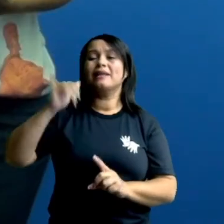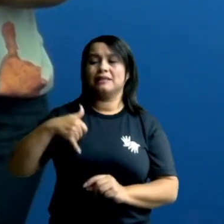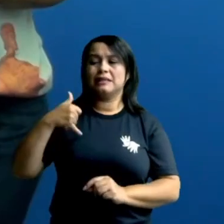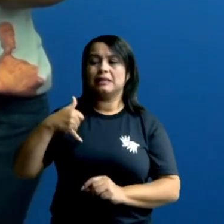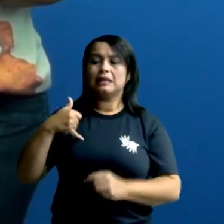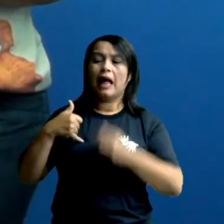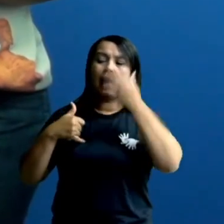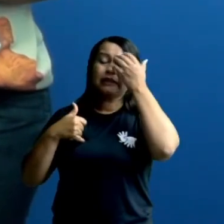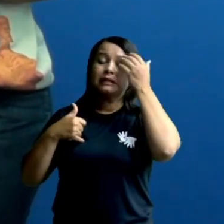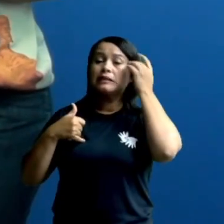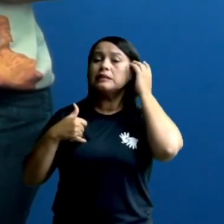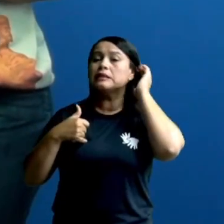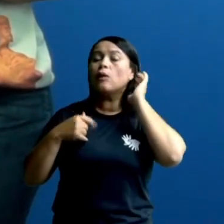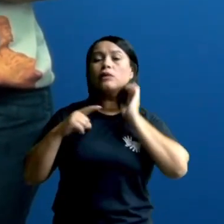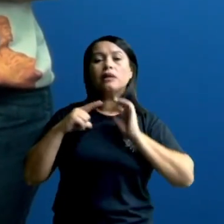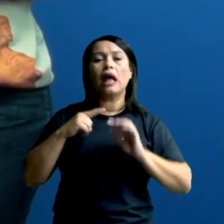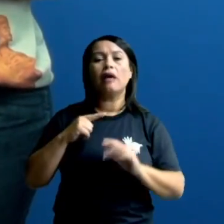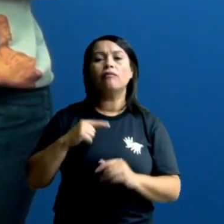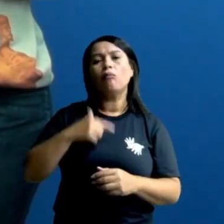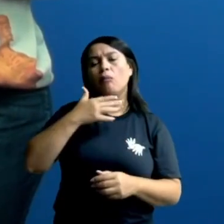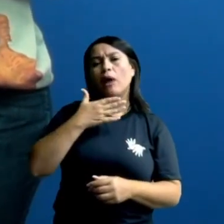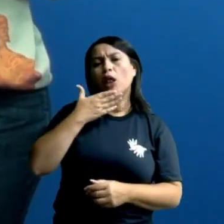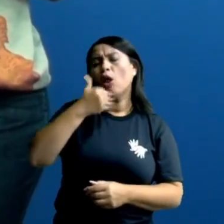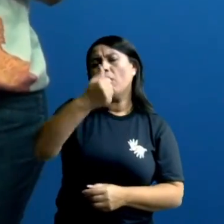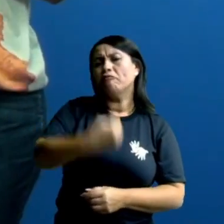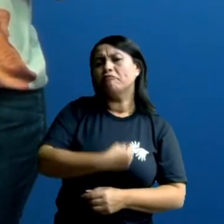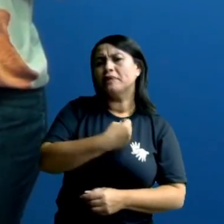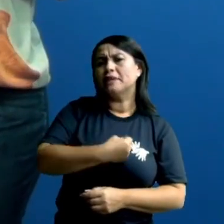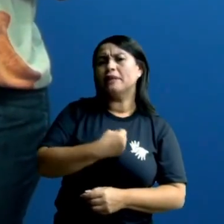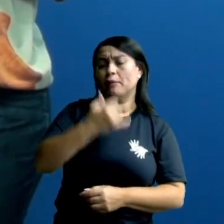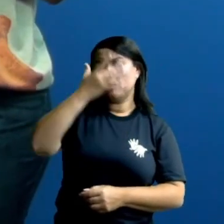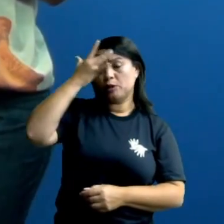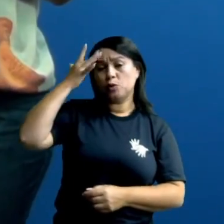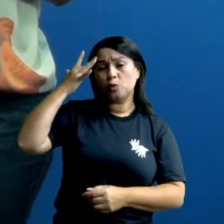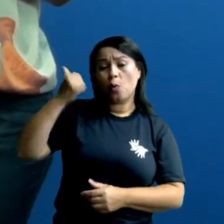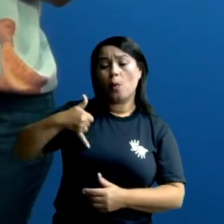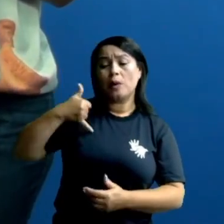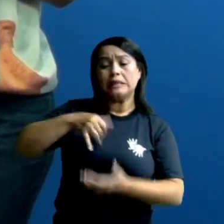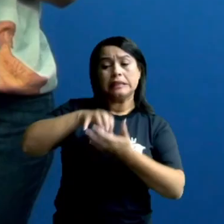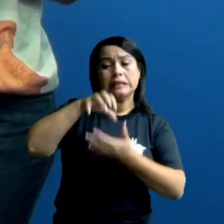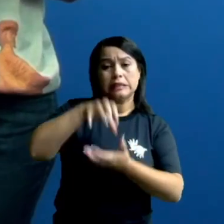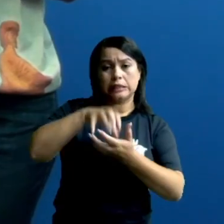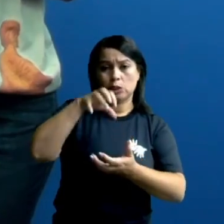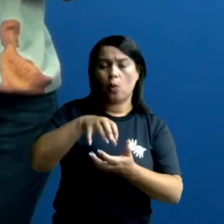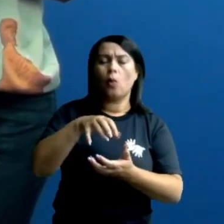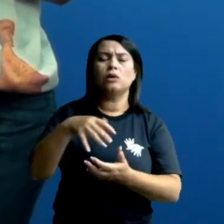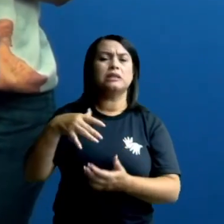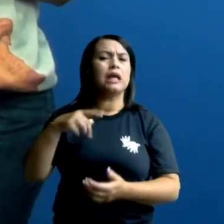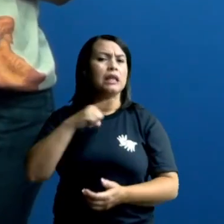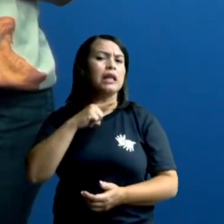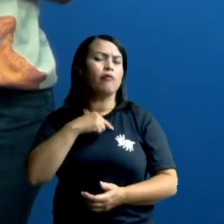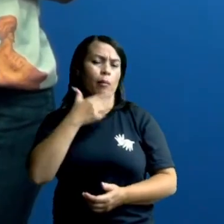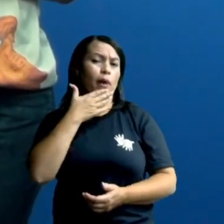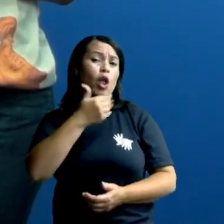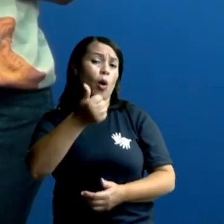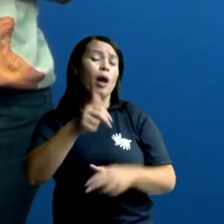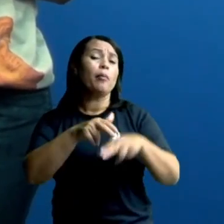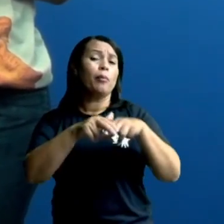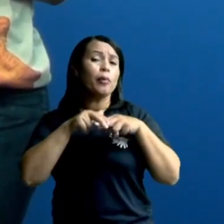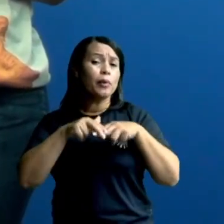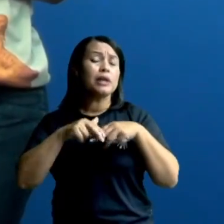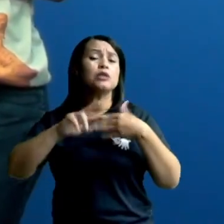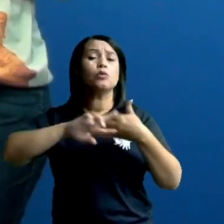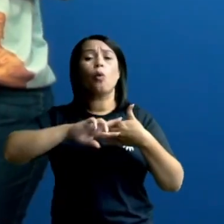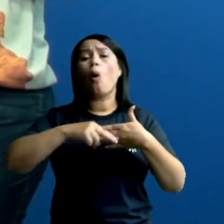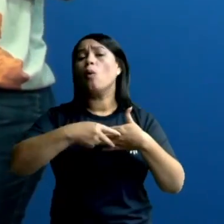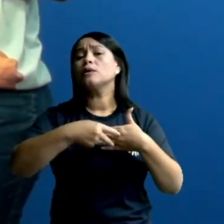vida para os idosos, né? Deu um salto, teve uma melhorada na qualidade de vida e,